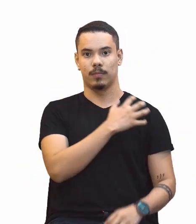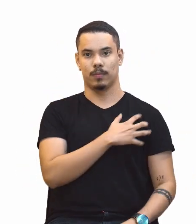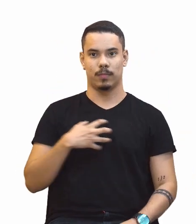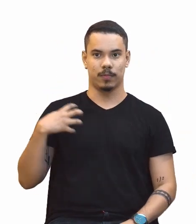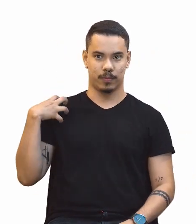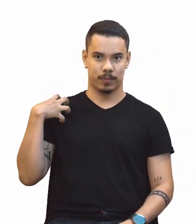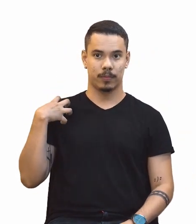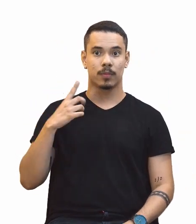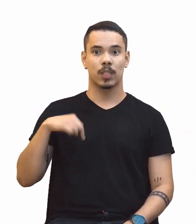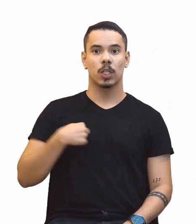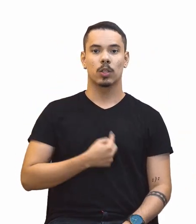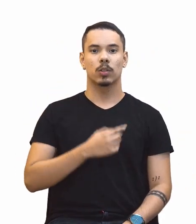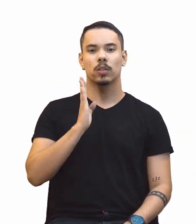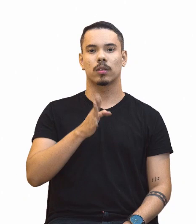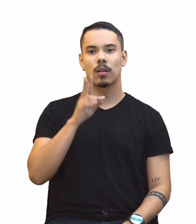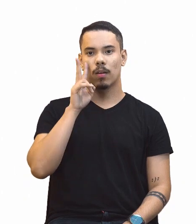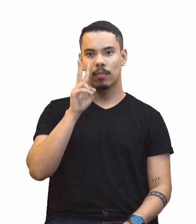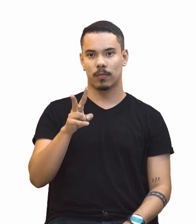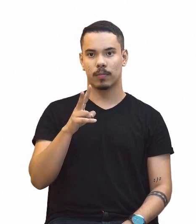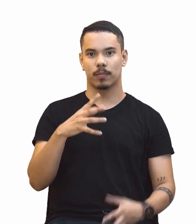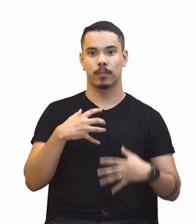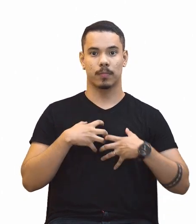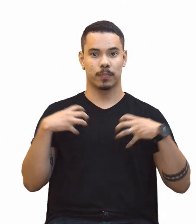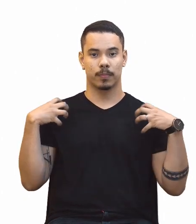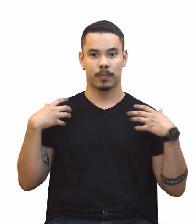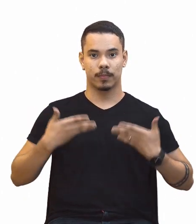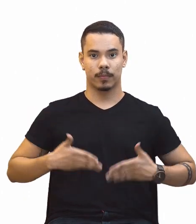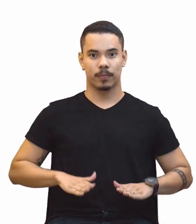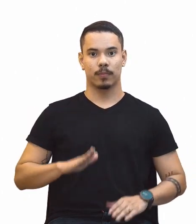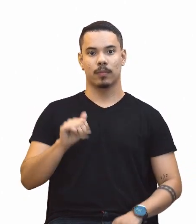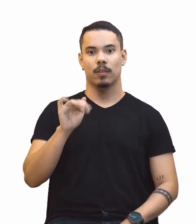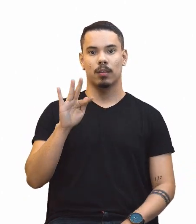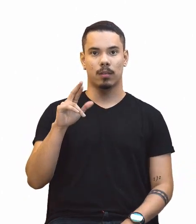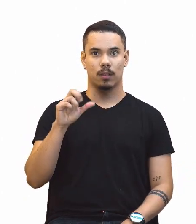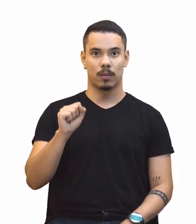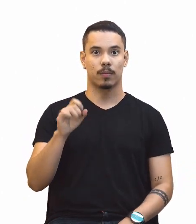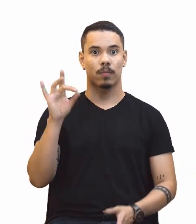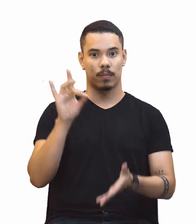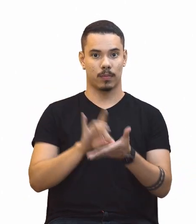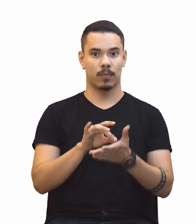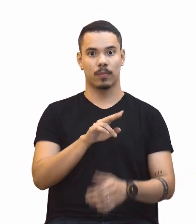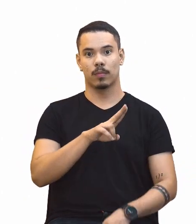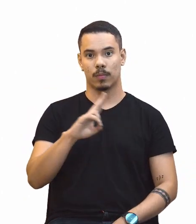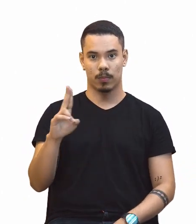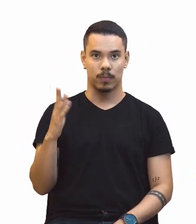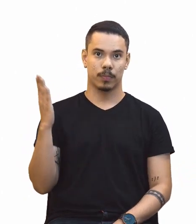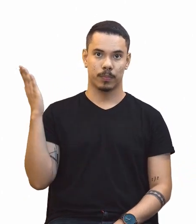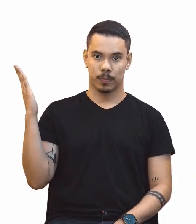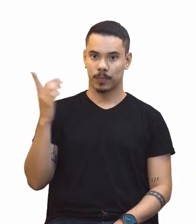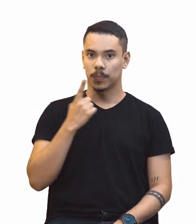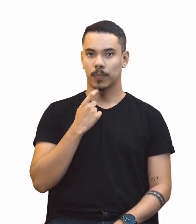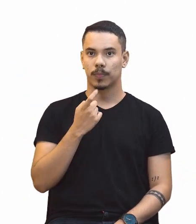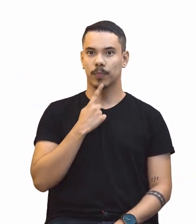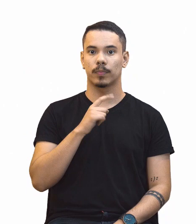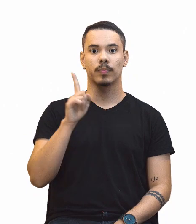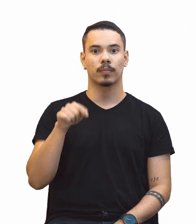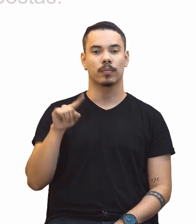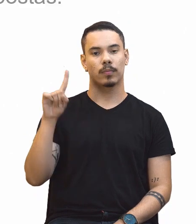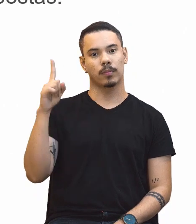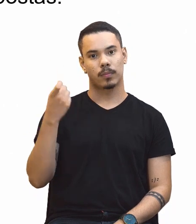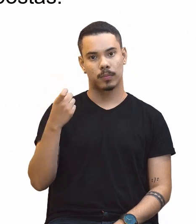Vimos que Platão nasceu em Atenas, que o verdadeiro nome dele era Aristócles, e ele foi aluno